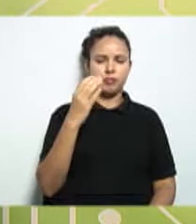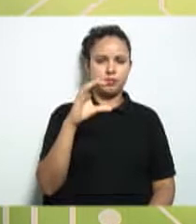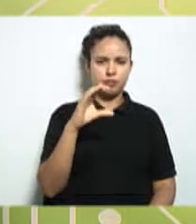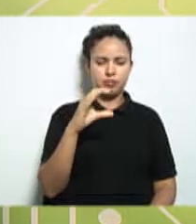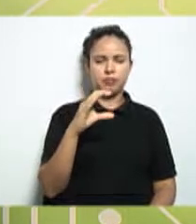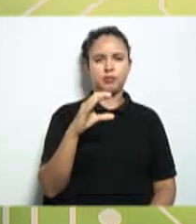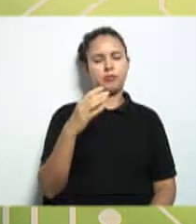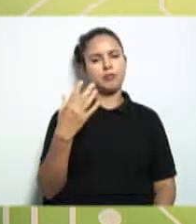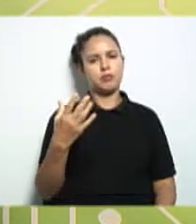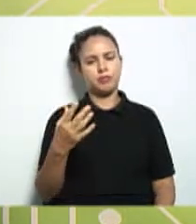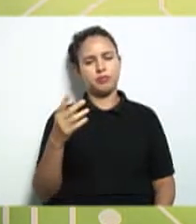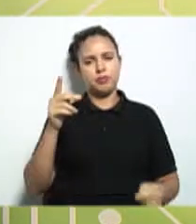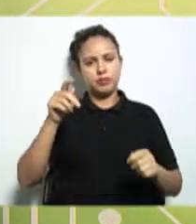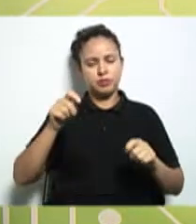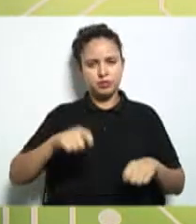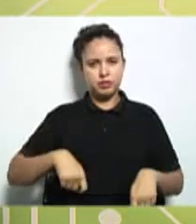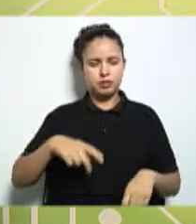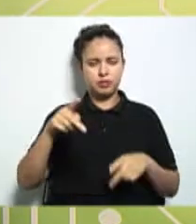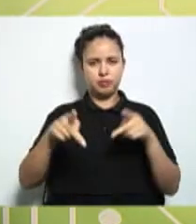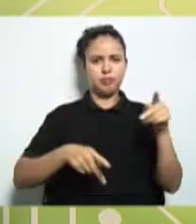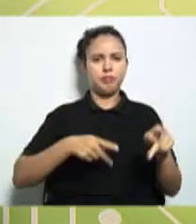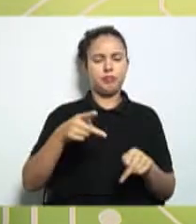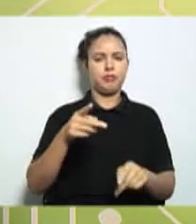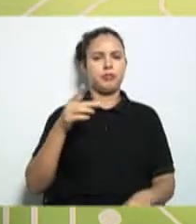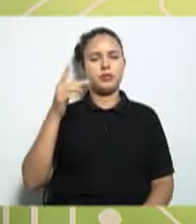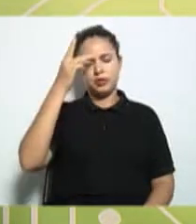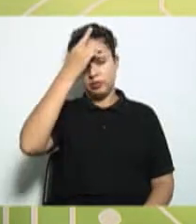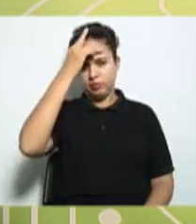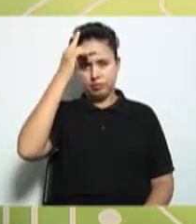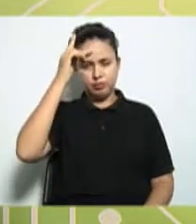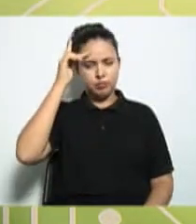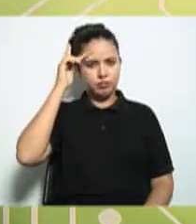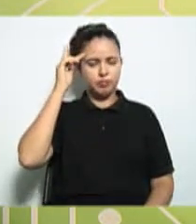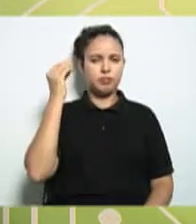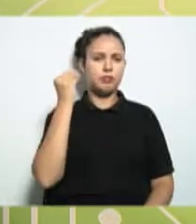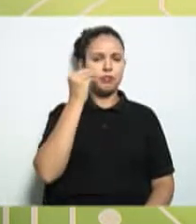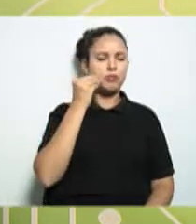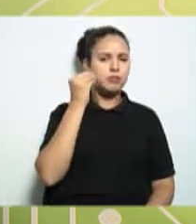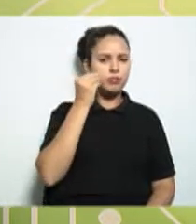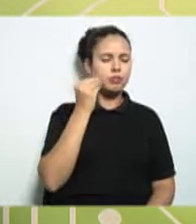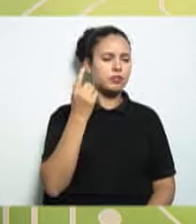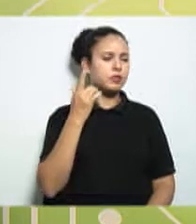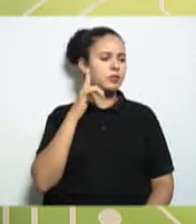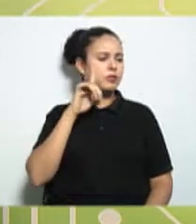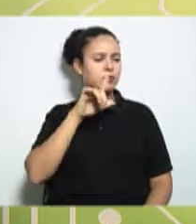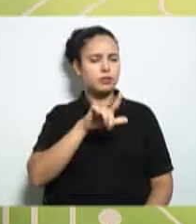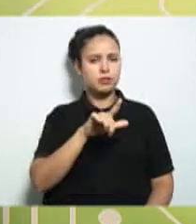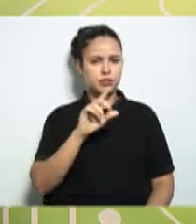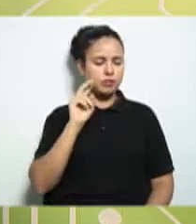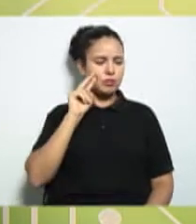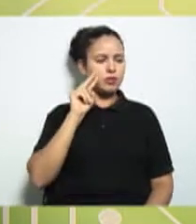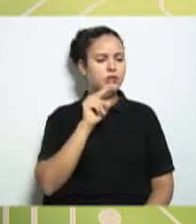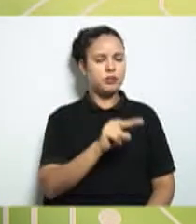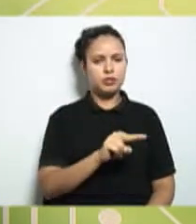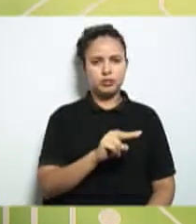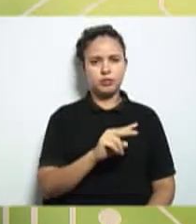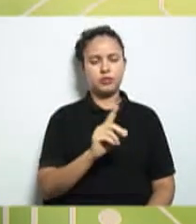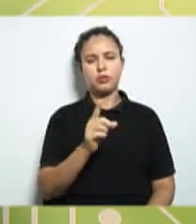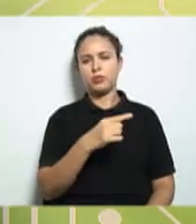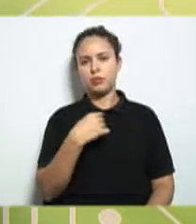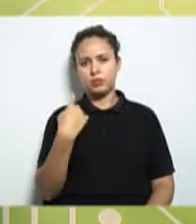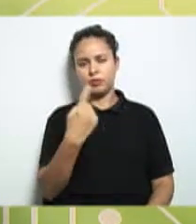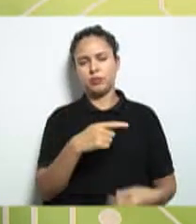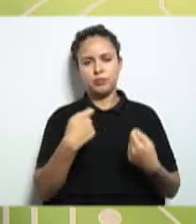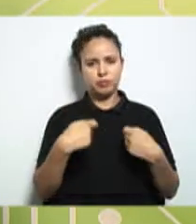ou seja, chega a quem tem o direito de ser esclarecido, né? Porque todo mundo